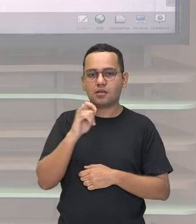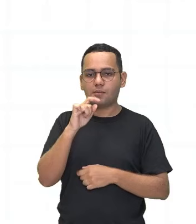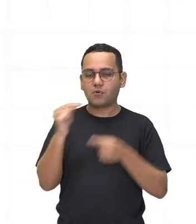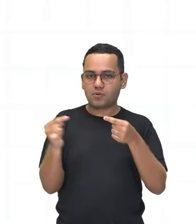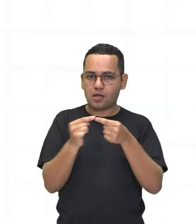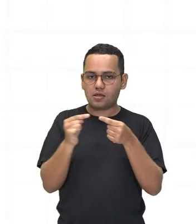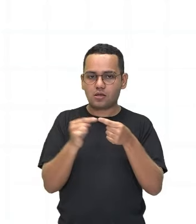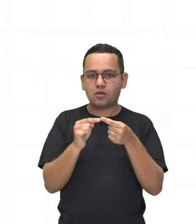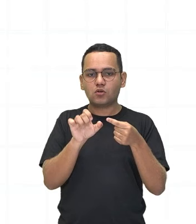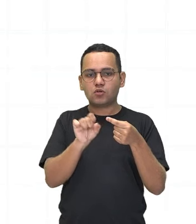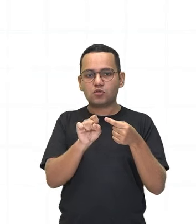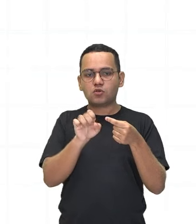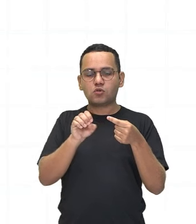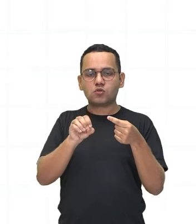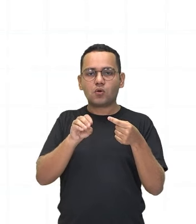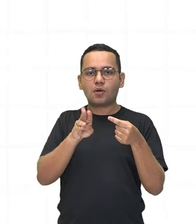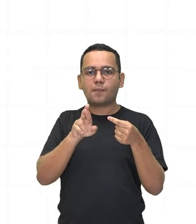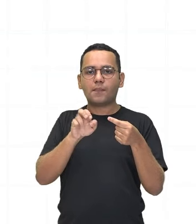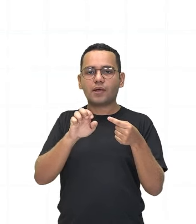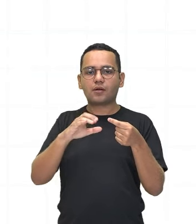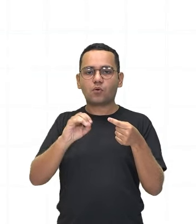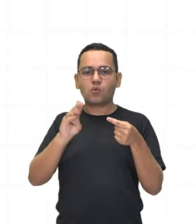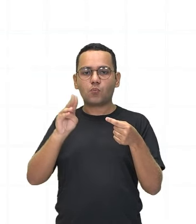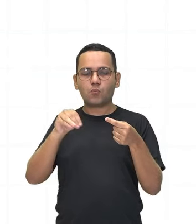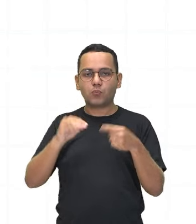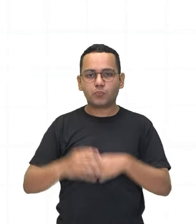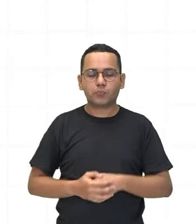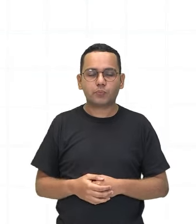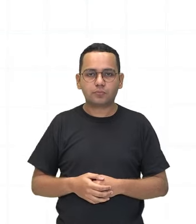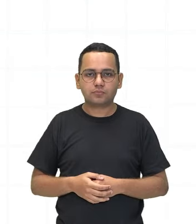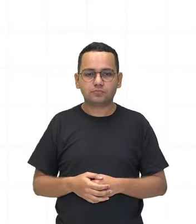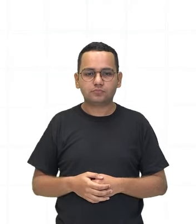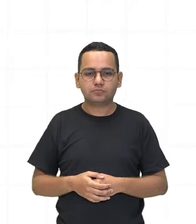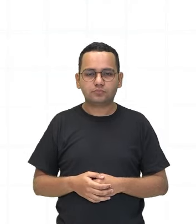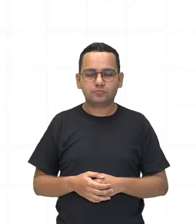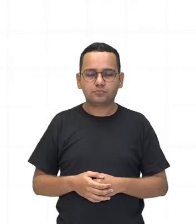sobrecomuns. Vamos dar uma olhada. Vejam bem.